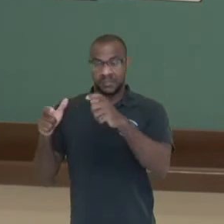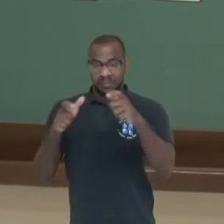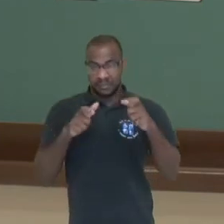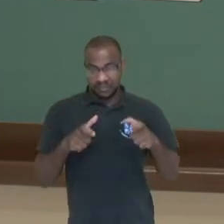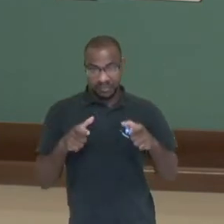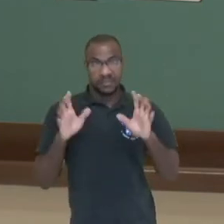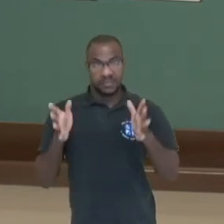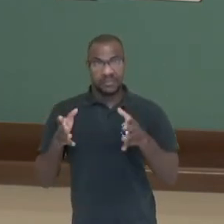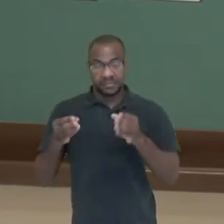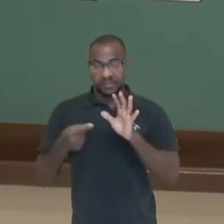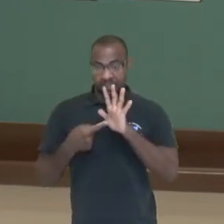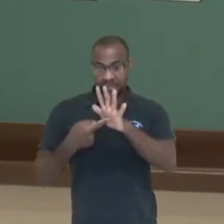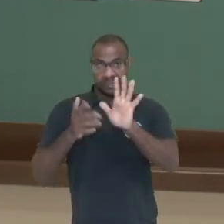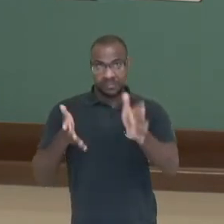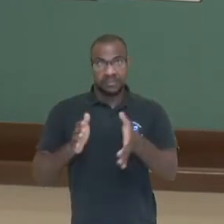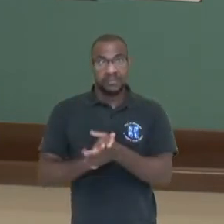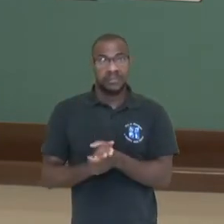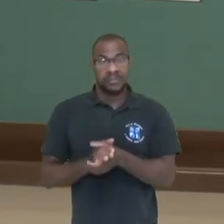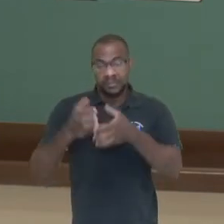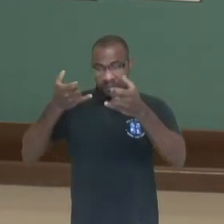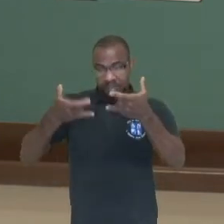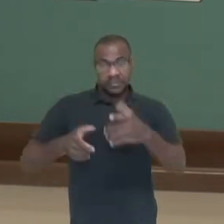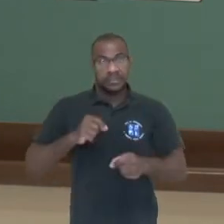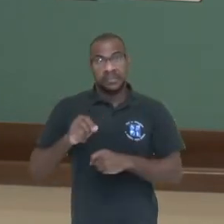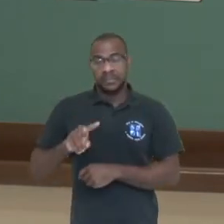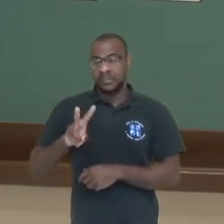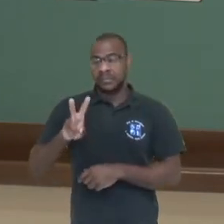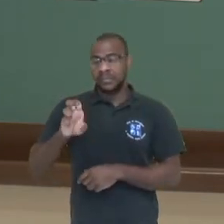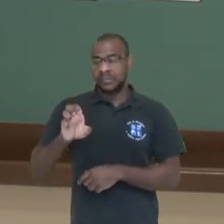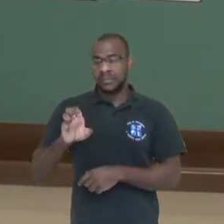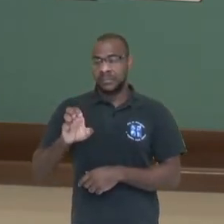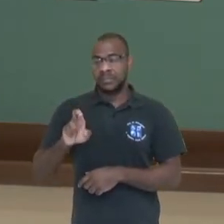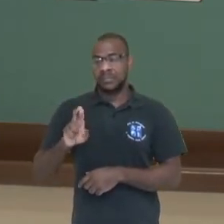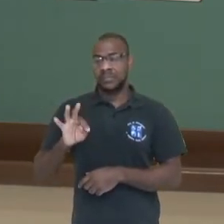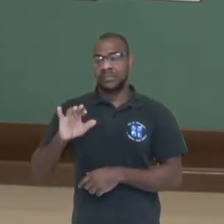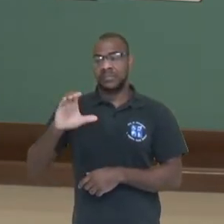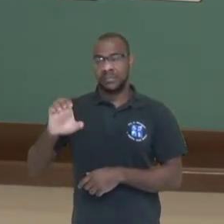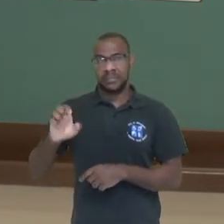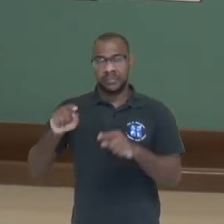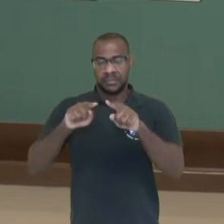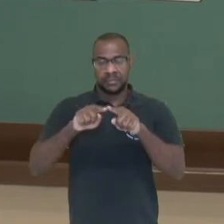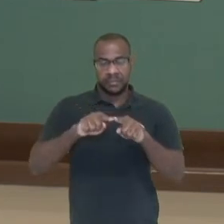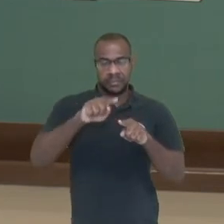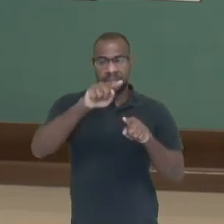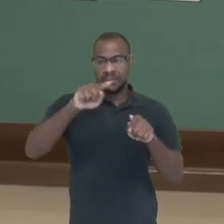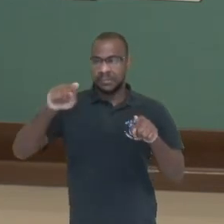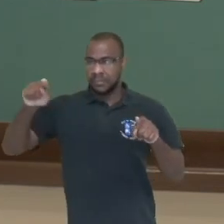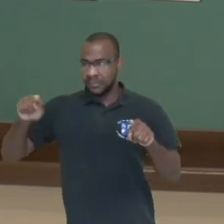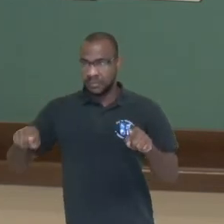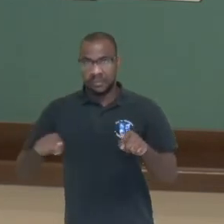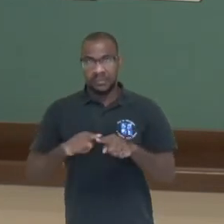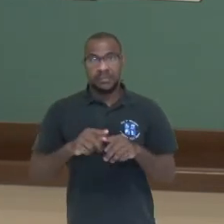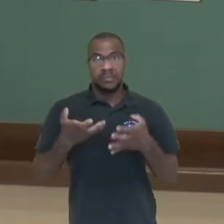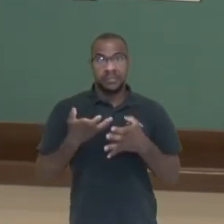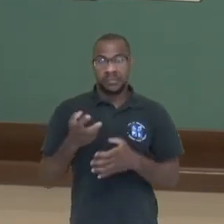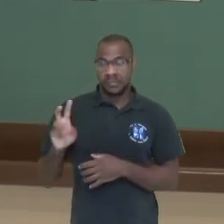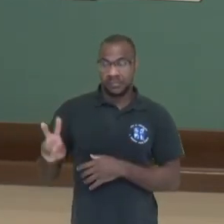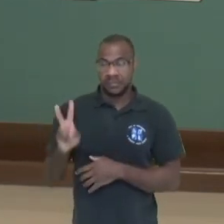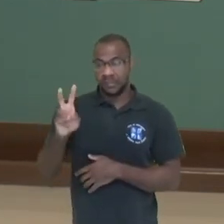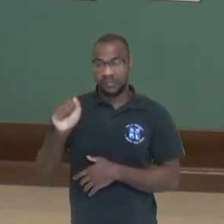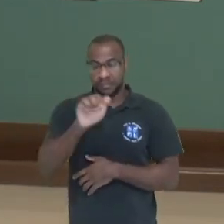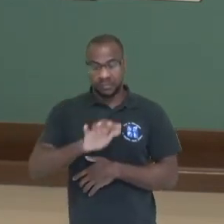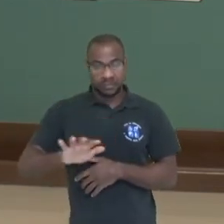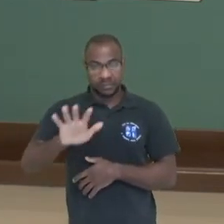desses pontos e disse que são vértices de um retângulo. E agora o que eu quero? O valor da sua